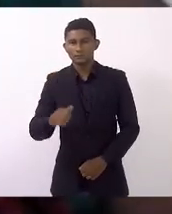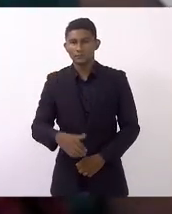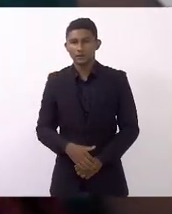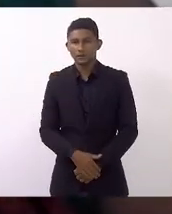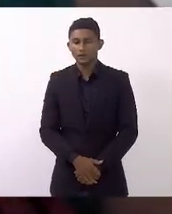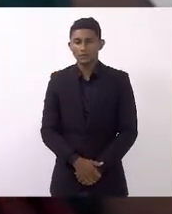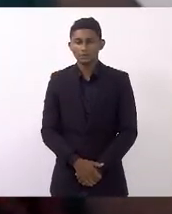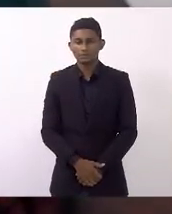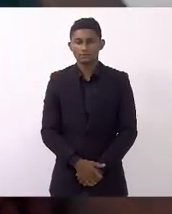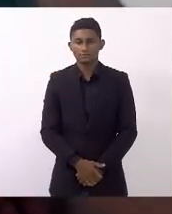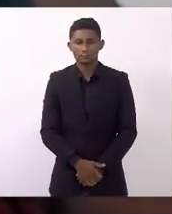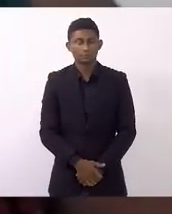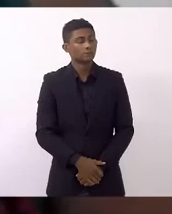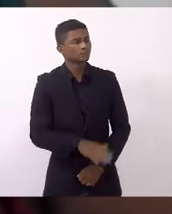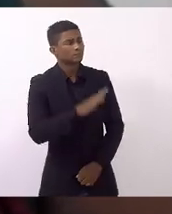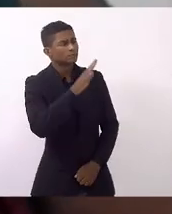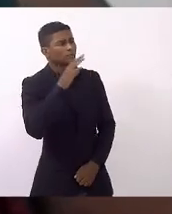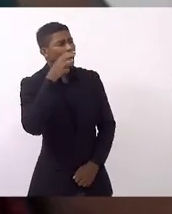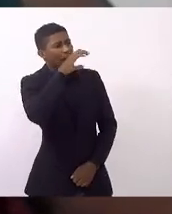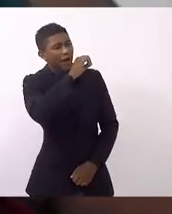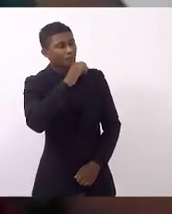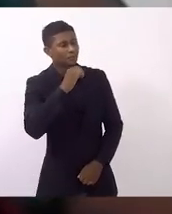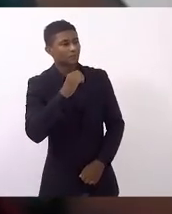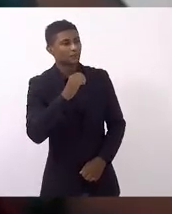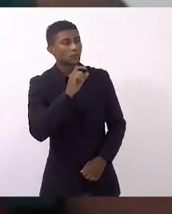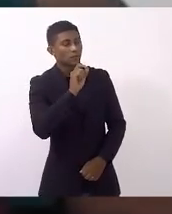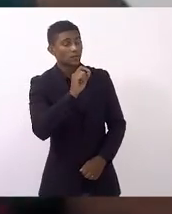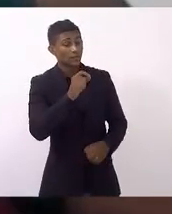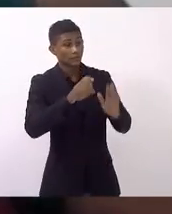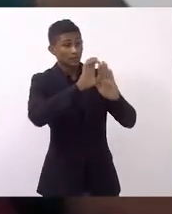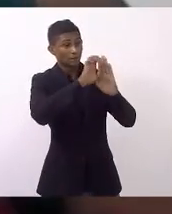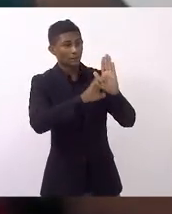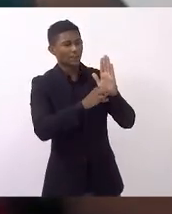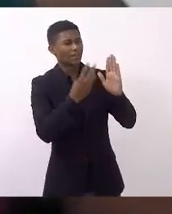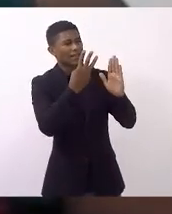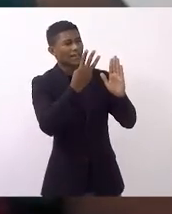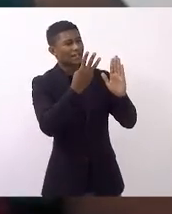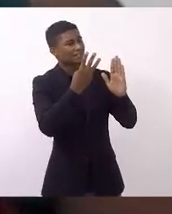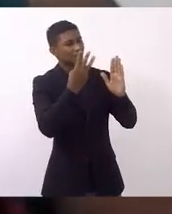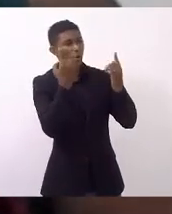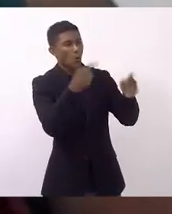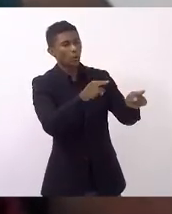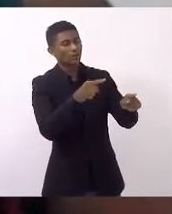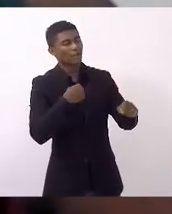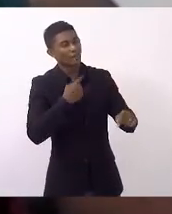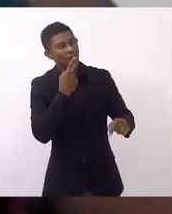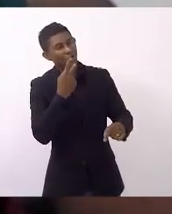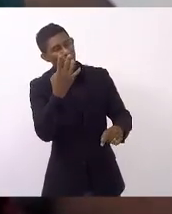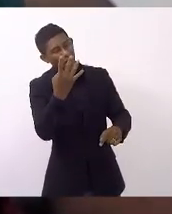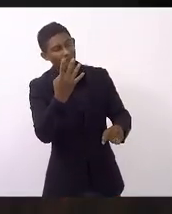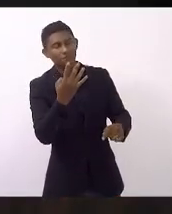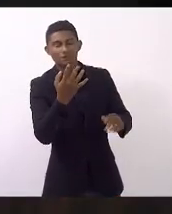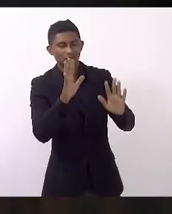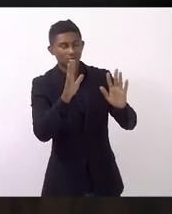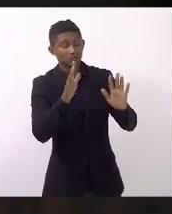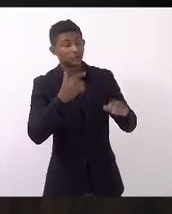Presidente, só para ratificar, contrário à emenda 3. Eu falei 4 de novo. Tá? Vou repetir, então. Okay.